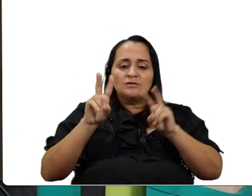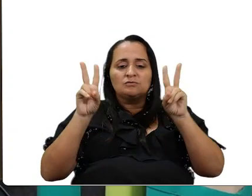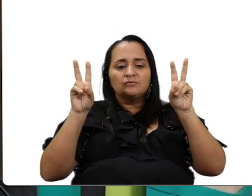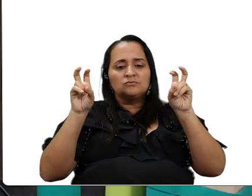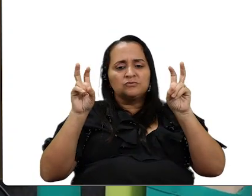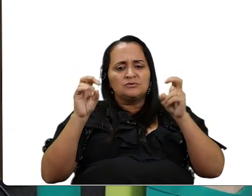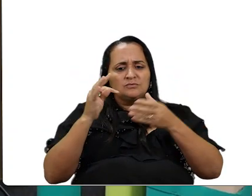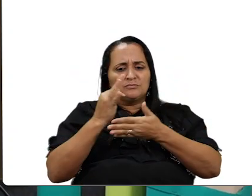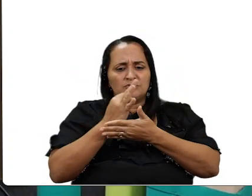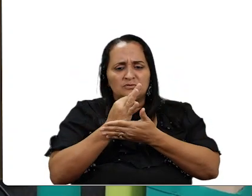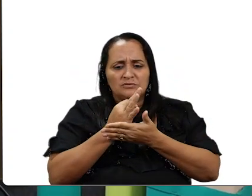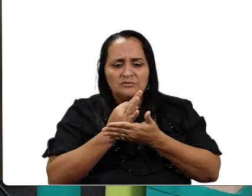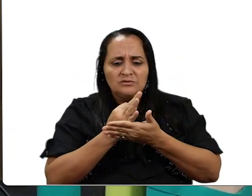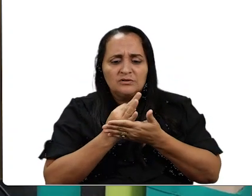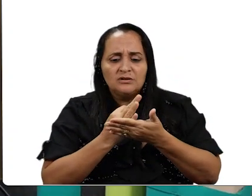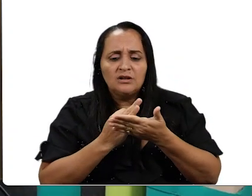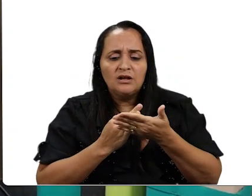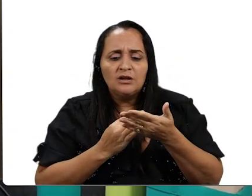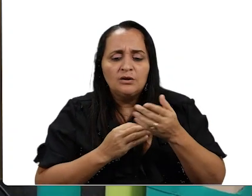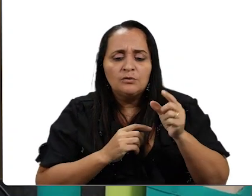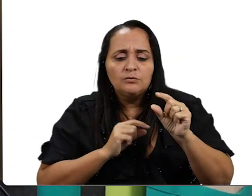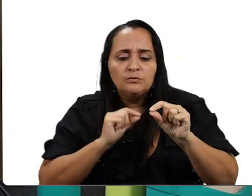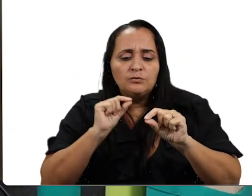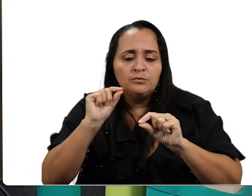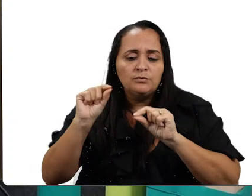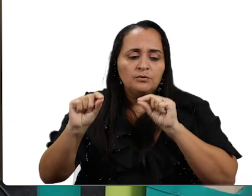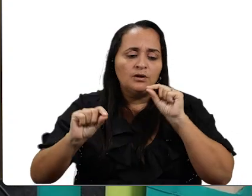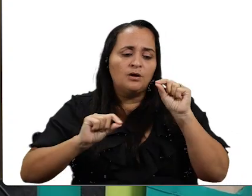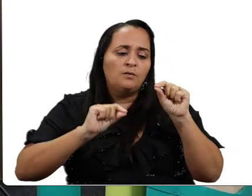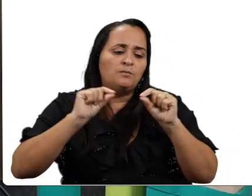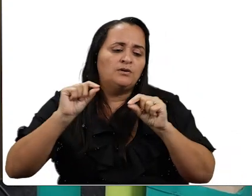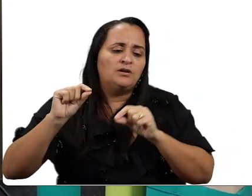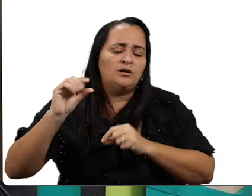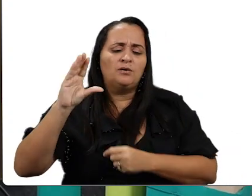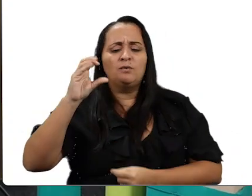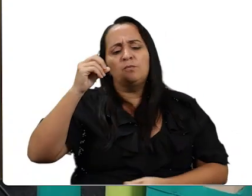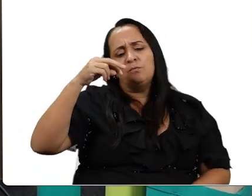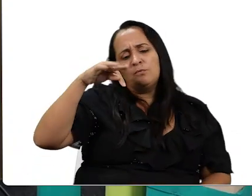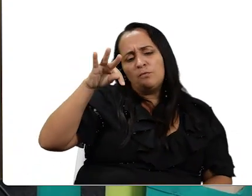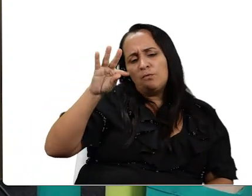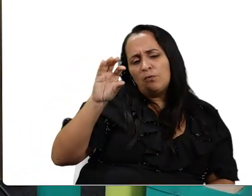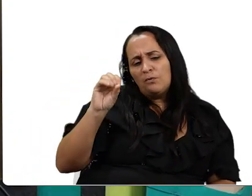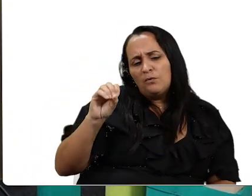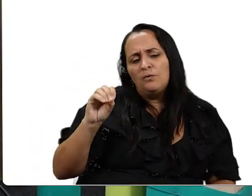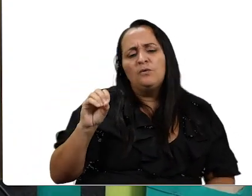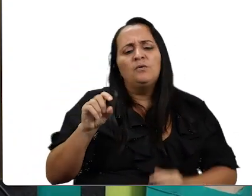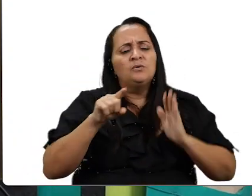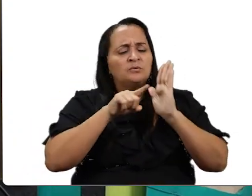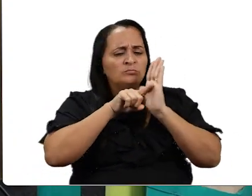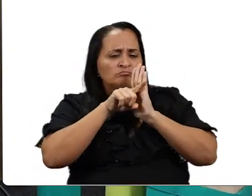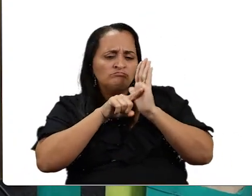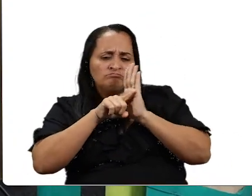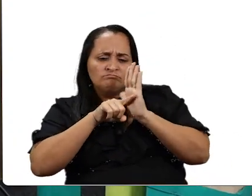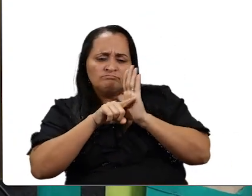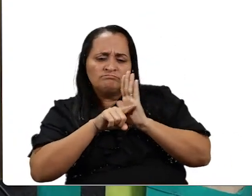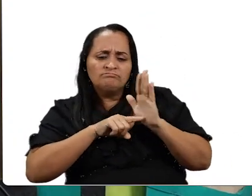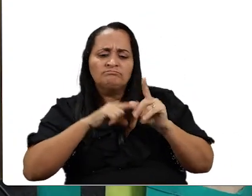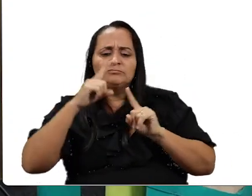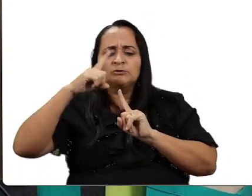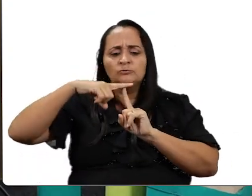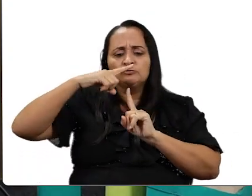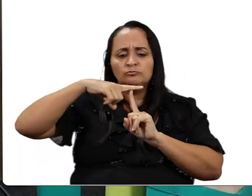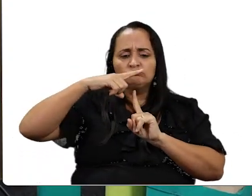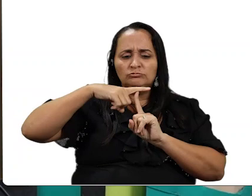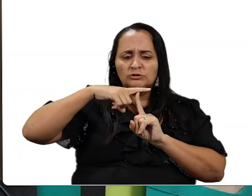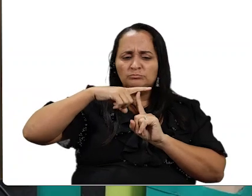de texto, que é o conto. Nós temos acesso desde pequenos, né, a esse tipo de texto e a gente